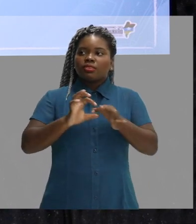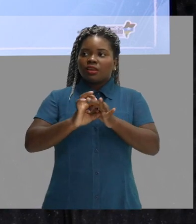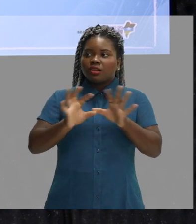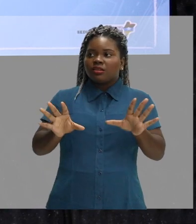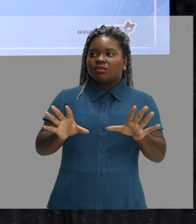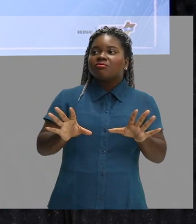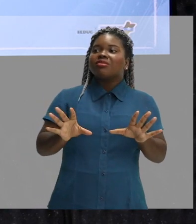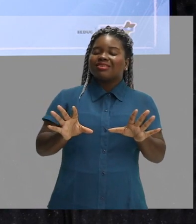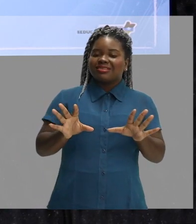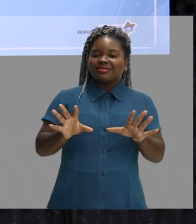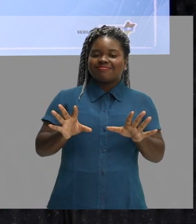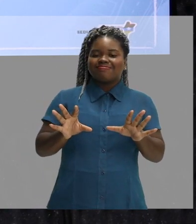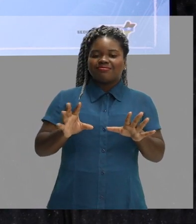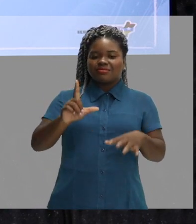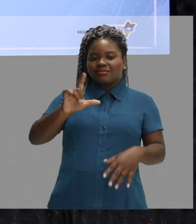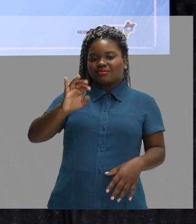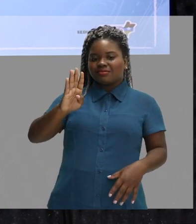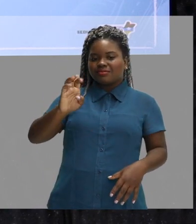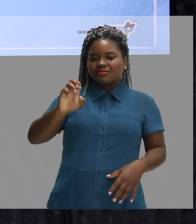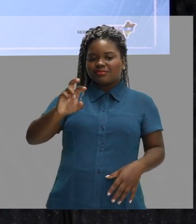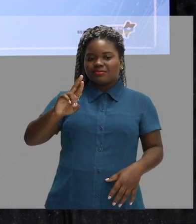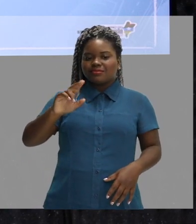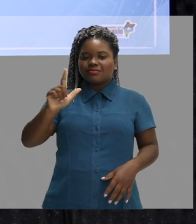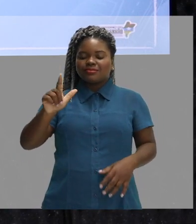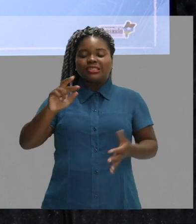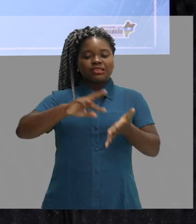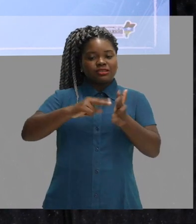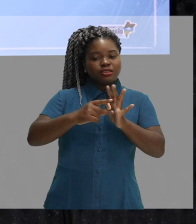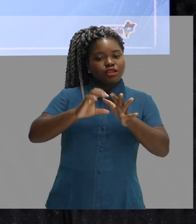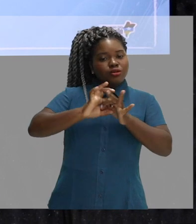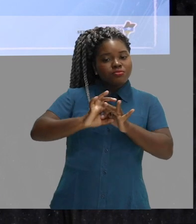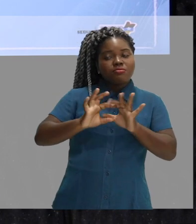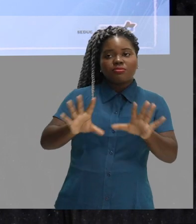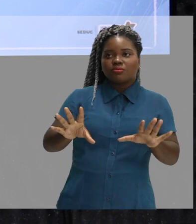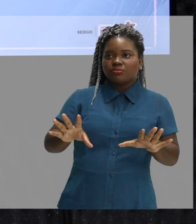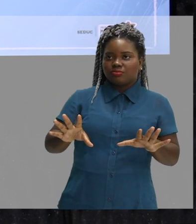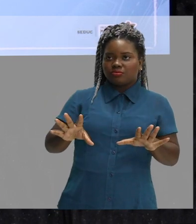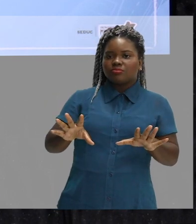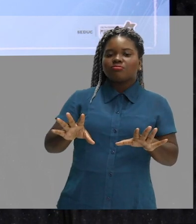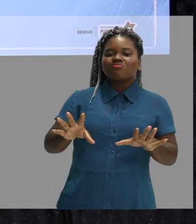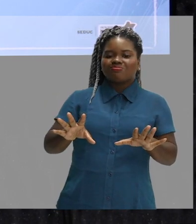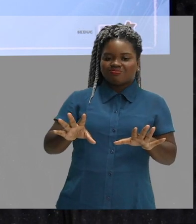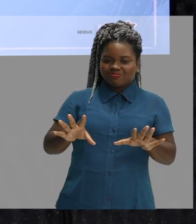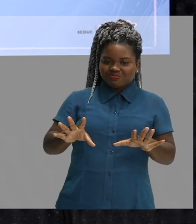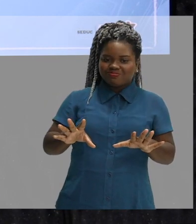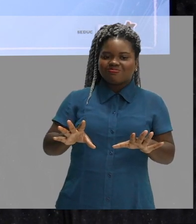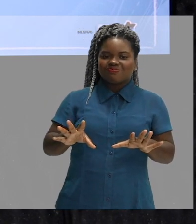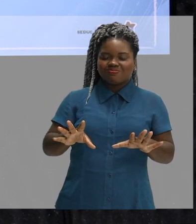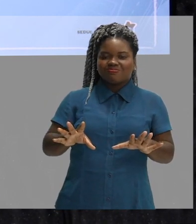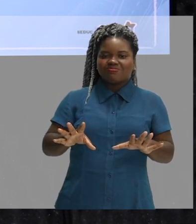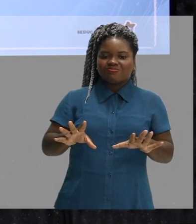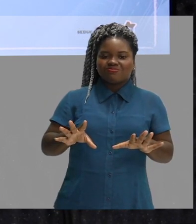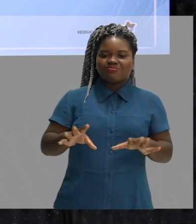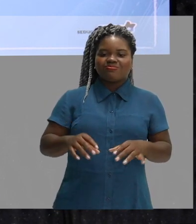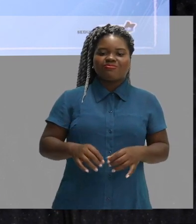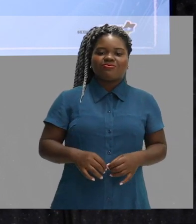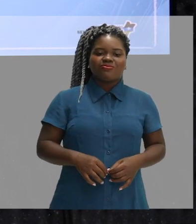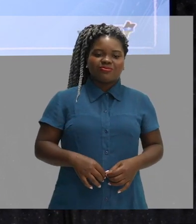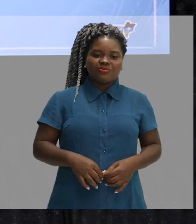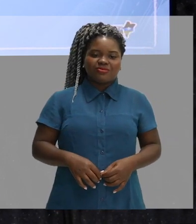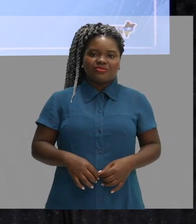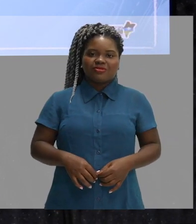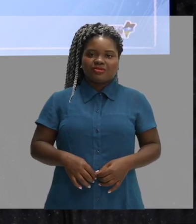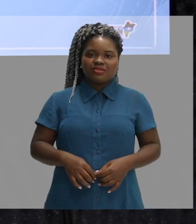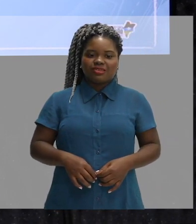Liberal vem de liberdade. Garantir o direito de ser livre. e garantir o exercício pleno dos